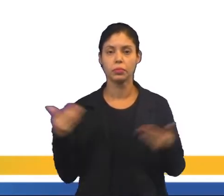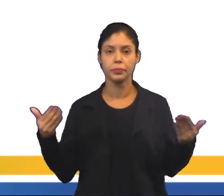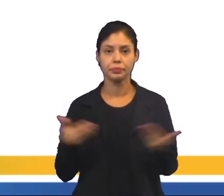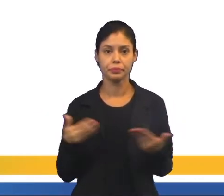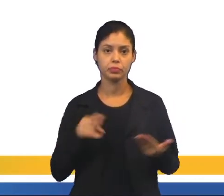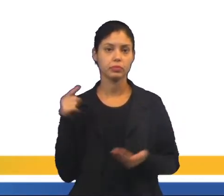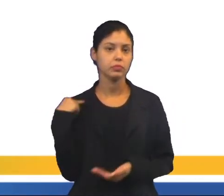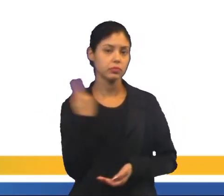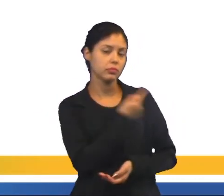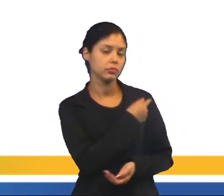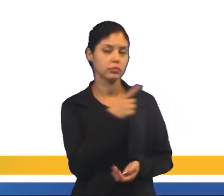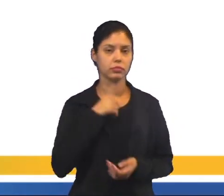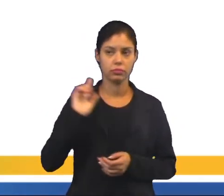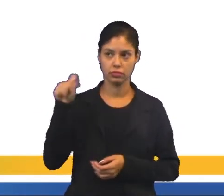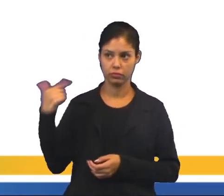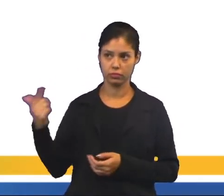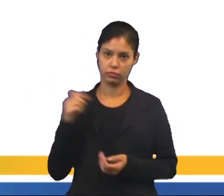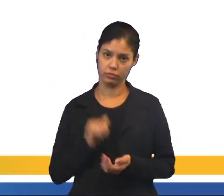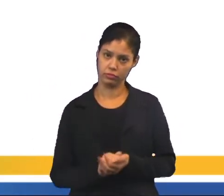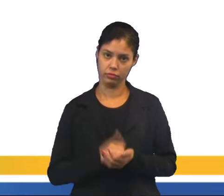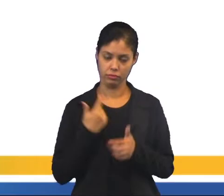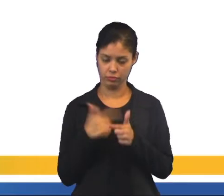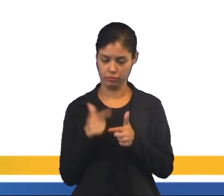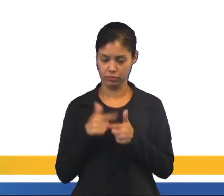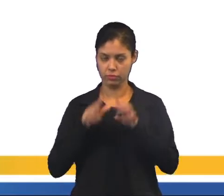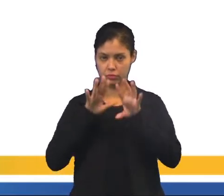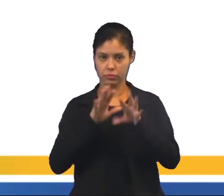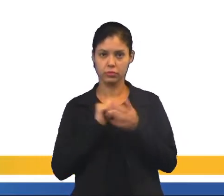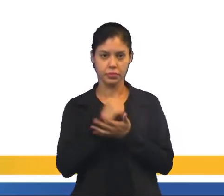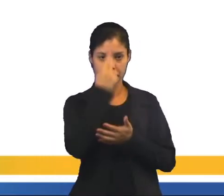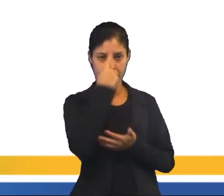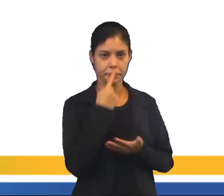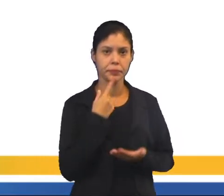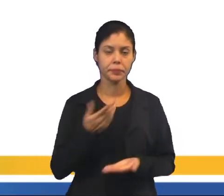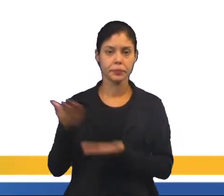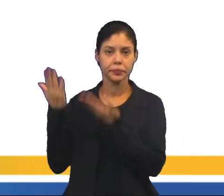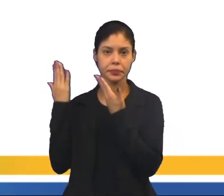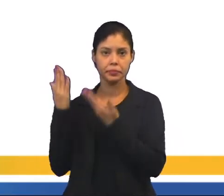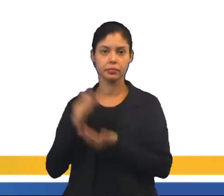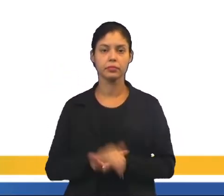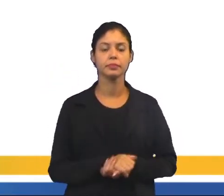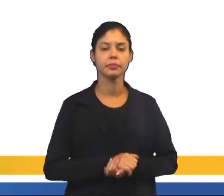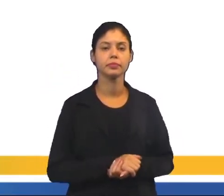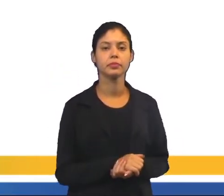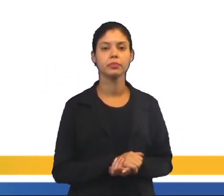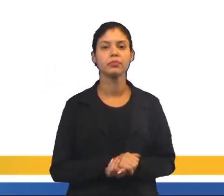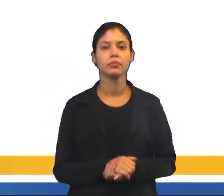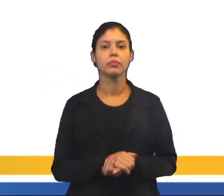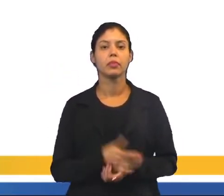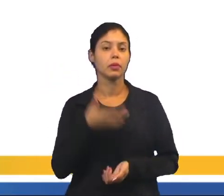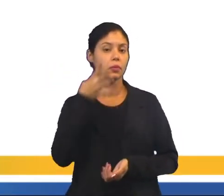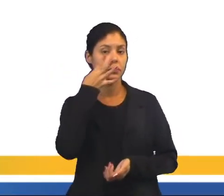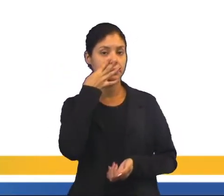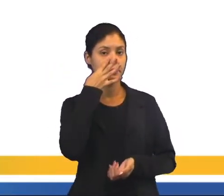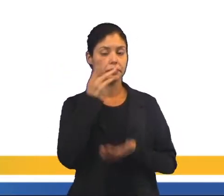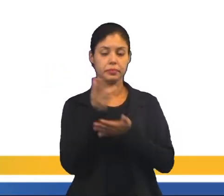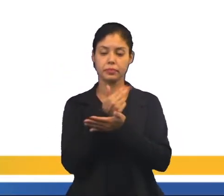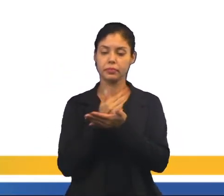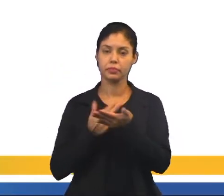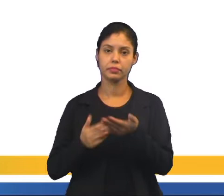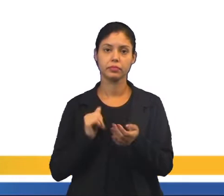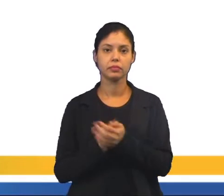Agora, nós temos uma outra situação. Observe. Observe a figura desenhada